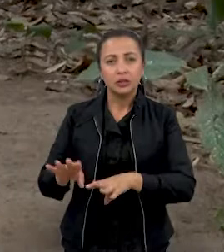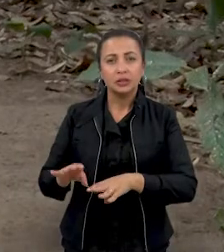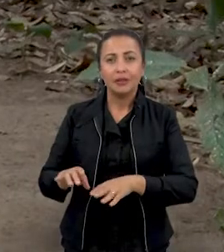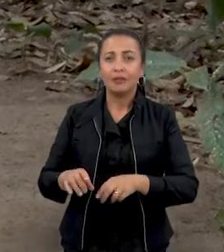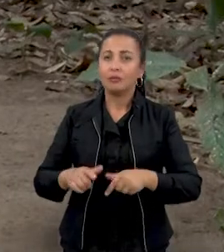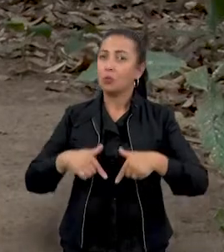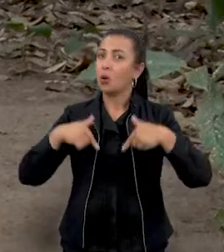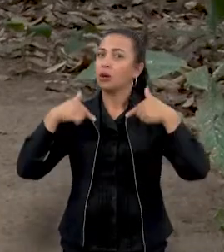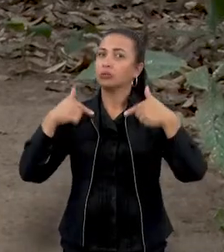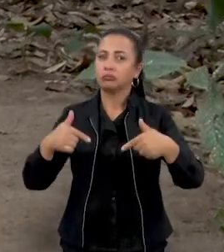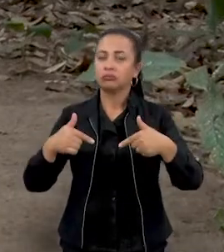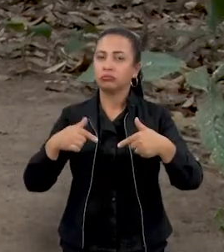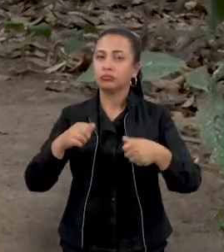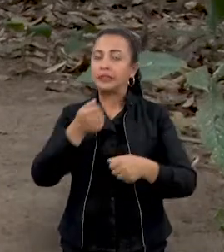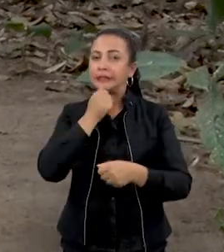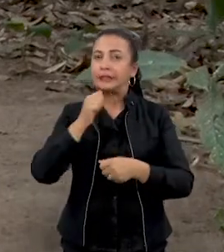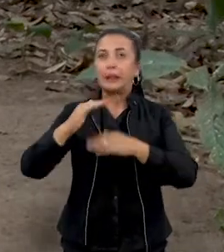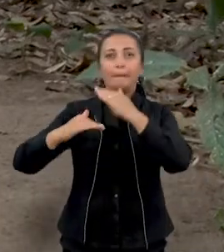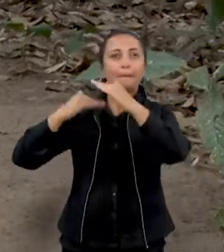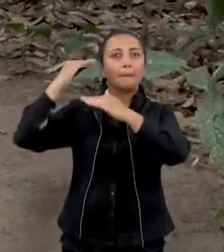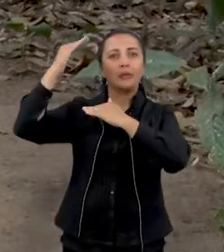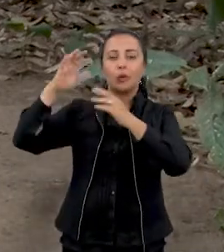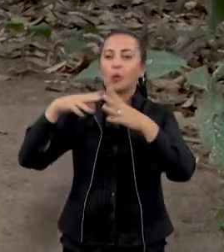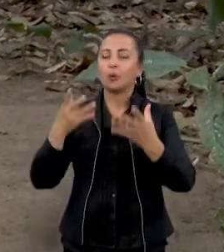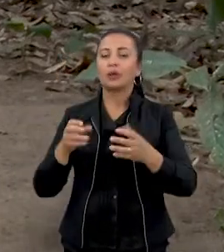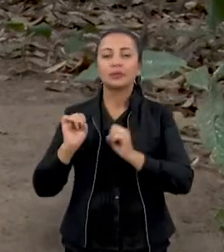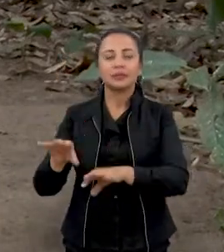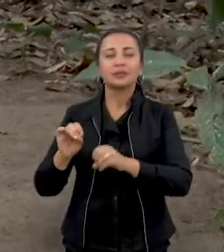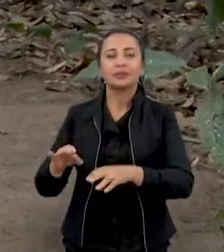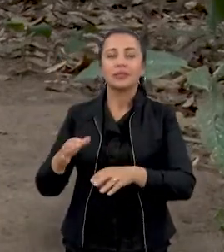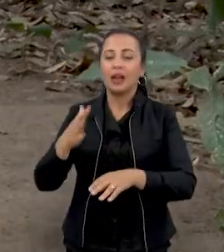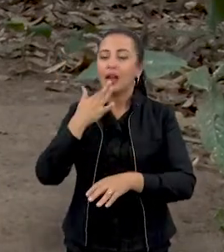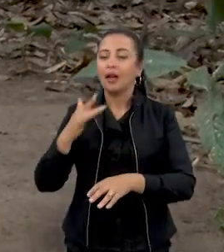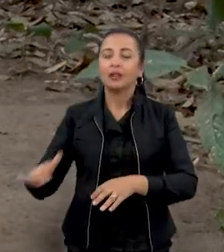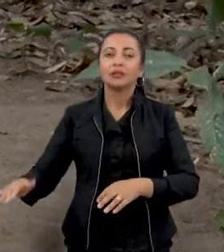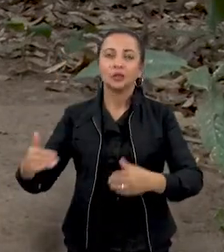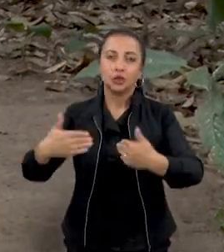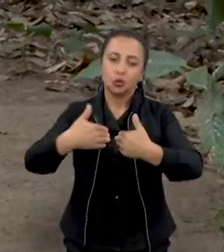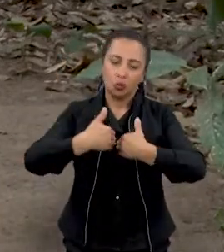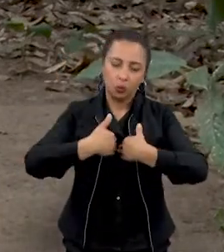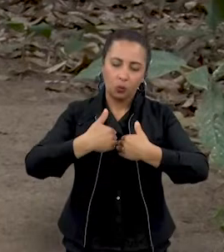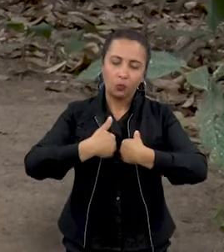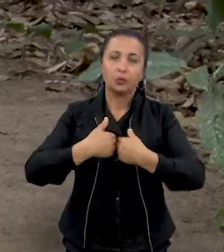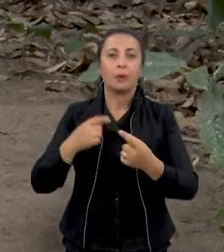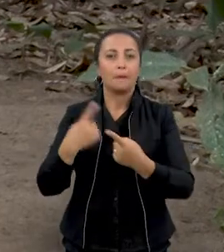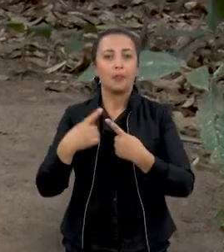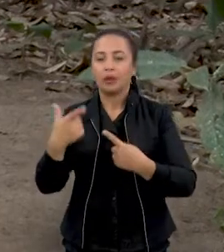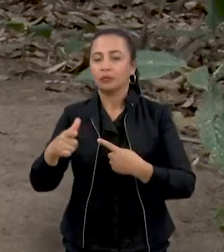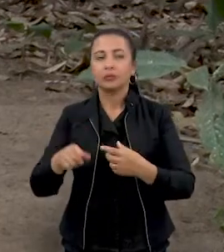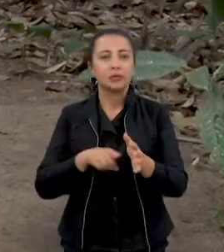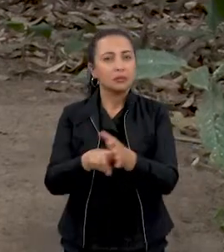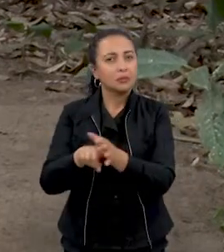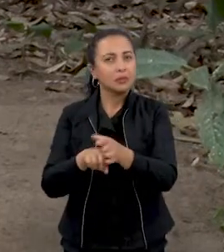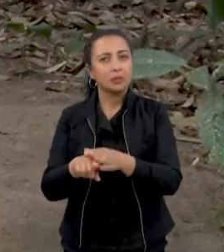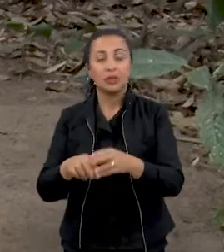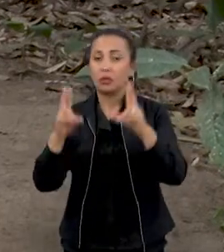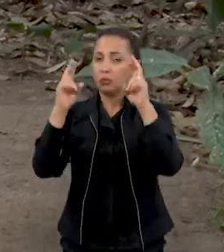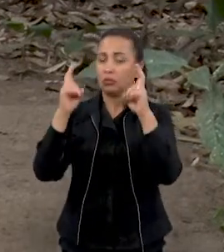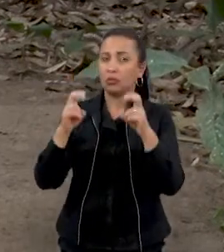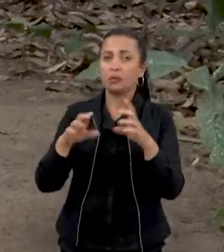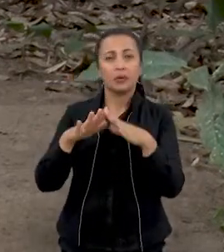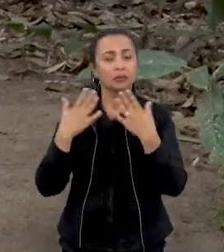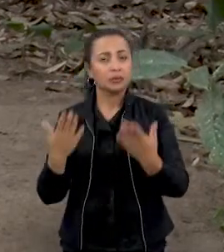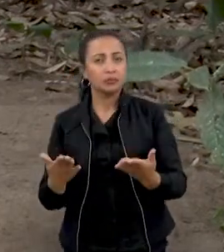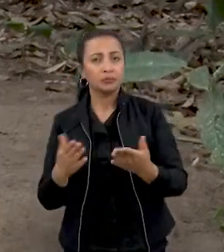Educar é um desafio e ele se torna ainda maior quando trata-se de educar crianças com autismo. Isso porque não existem muitas pesquisas sobre o